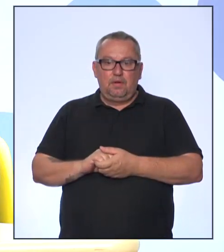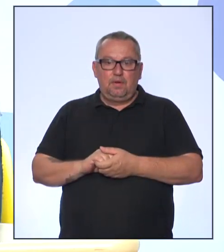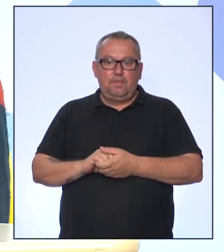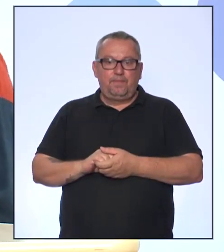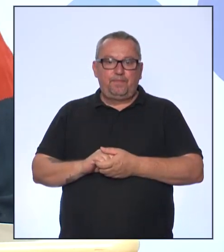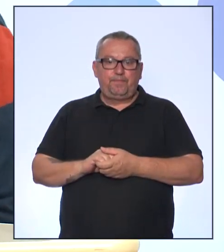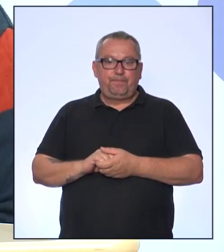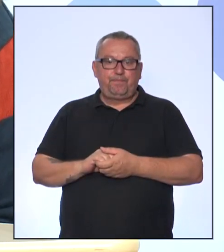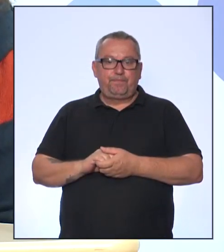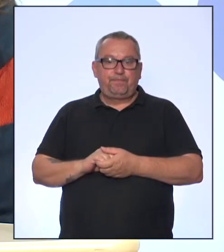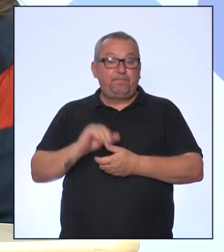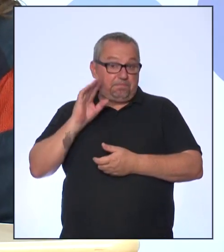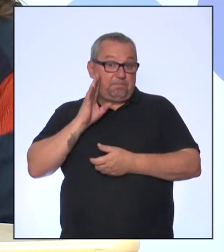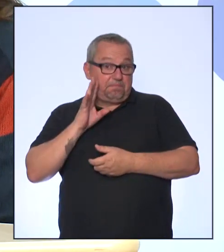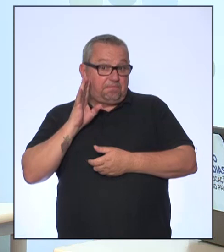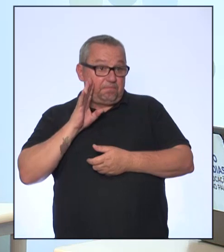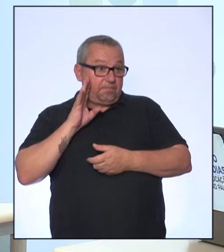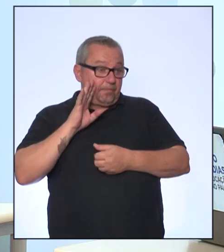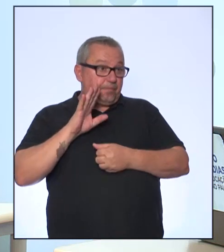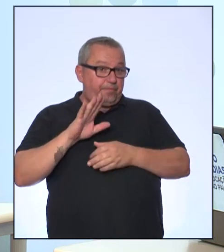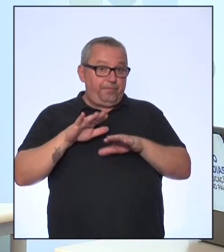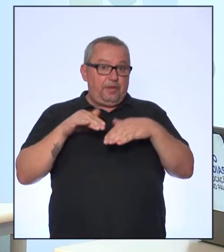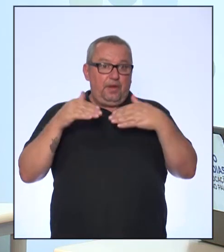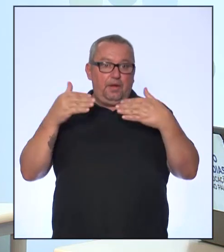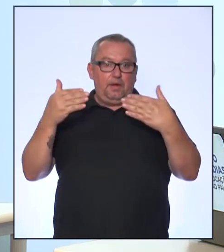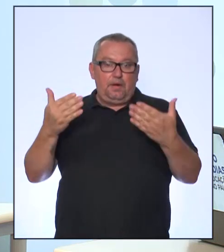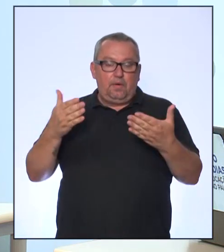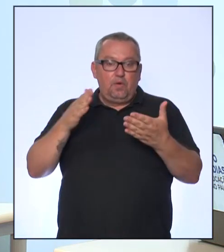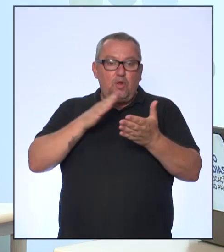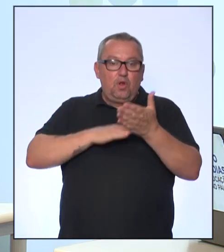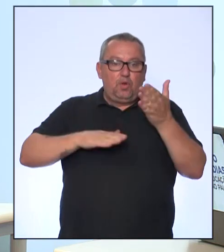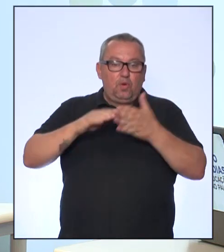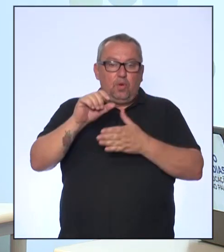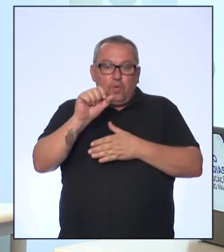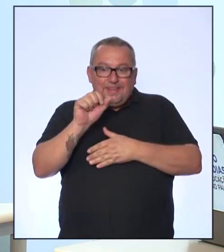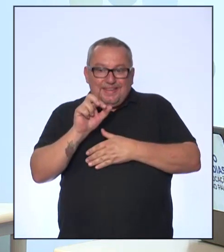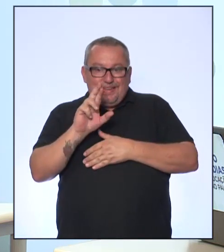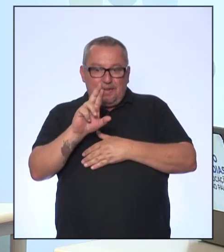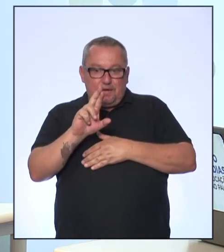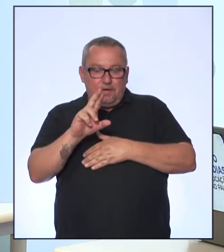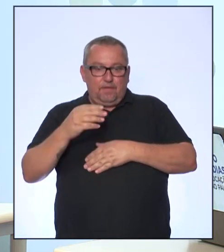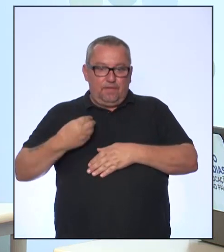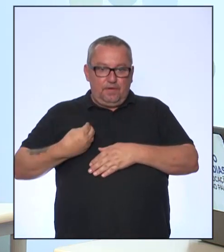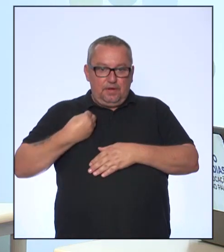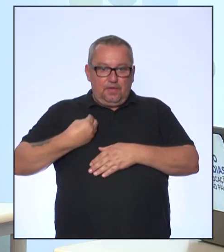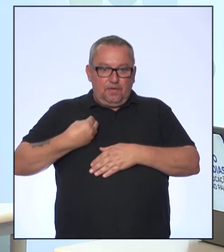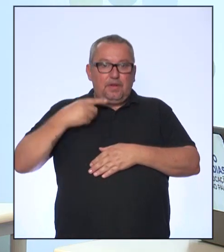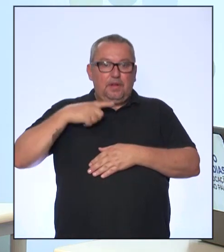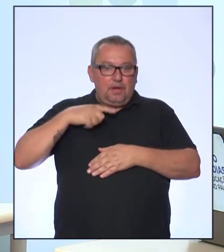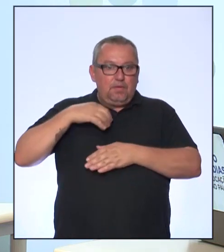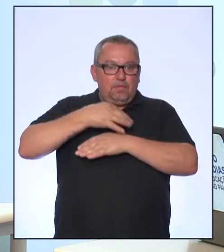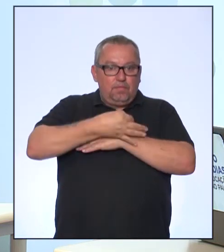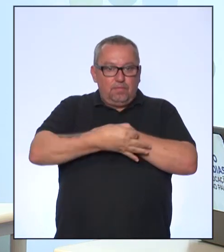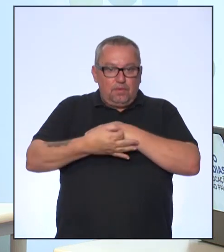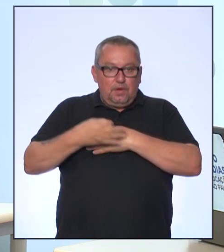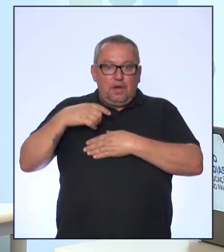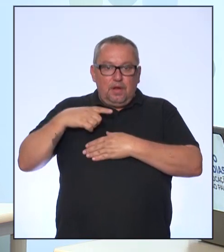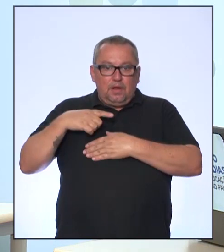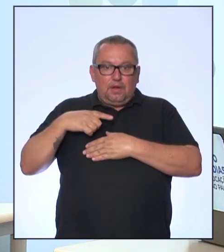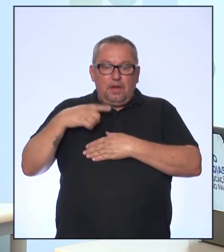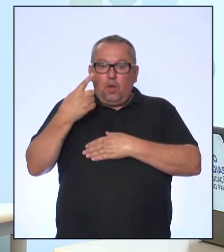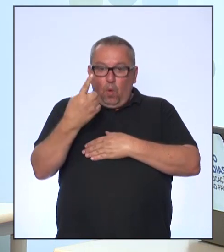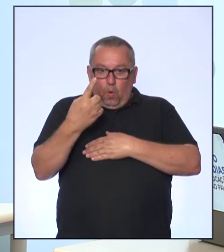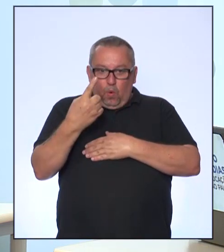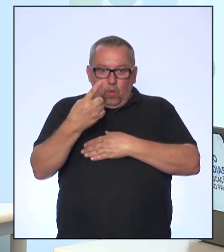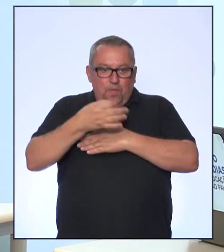Legal. Então, assim, todo ser vivo é formado por célula. Tem seres vivos que uma célula só basta